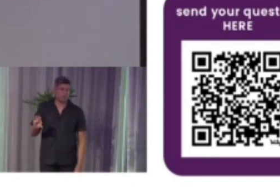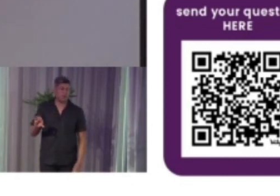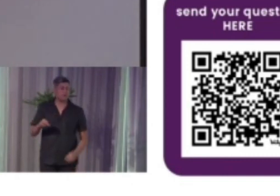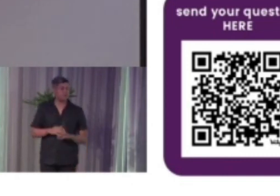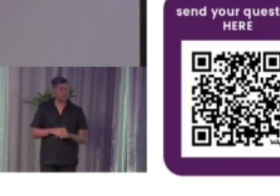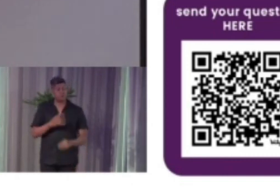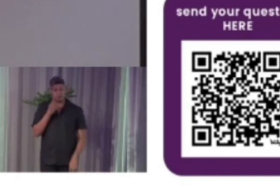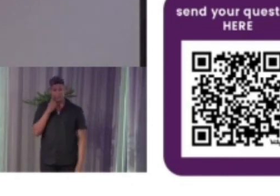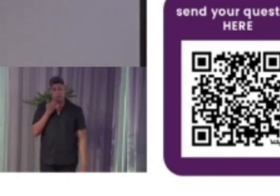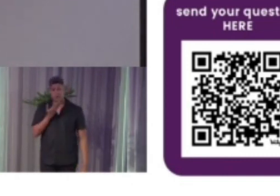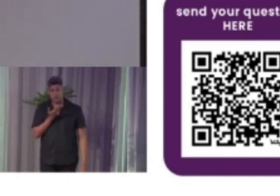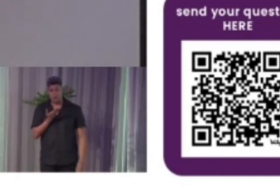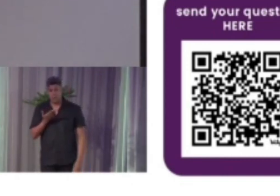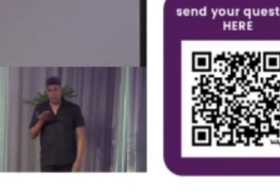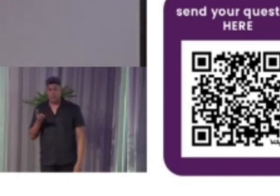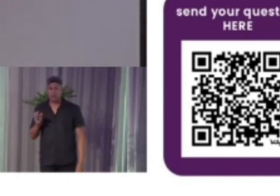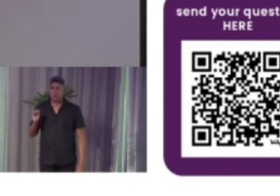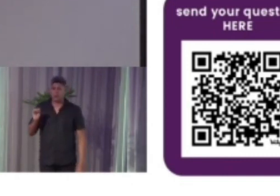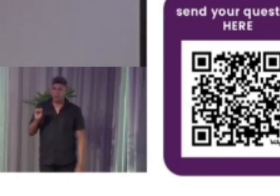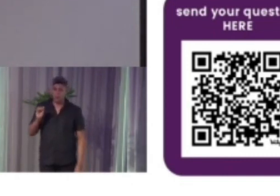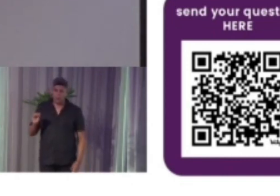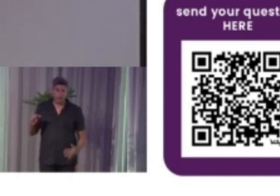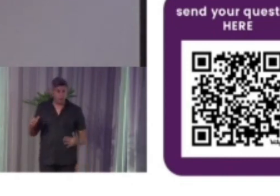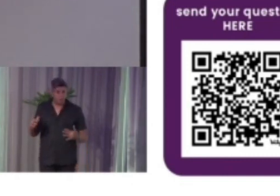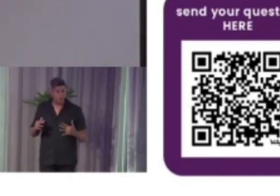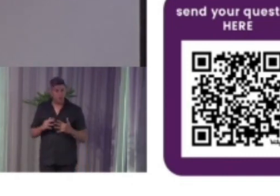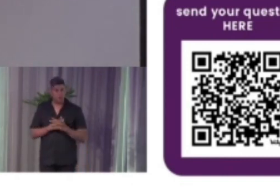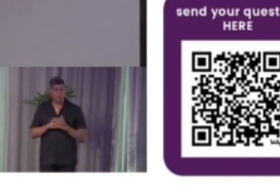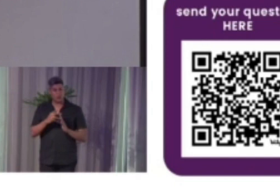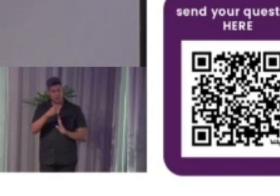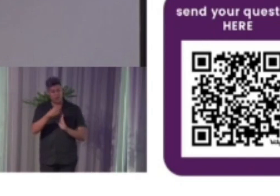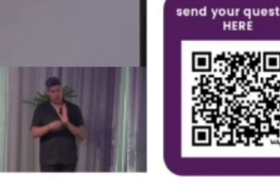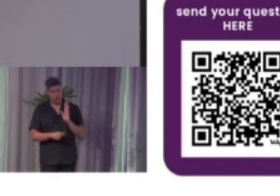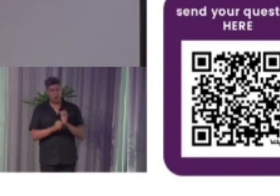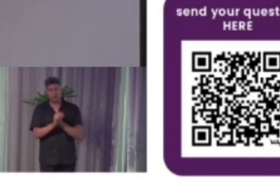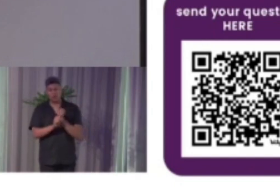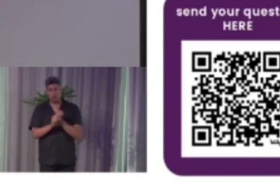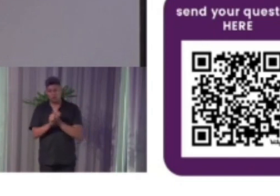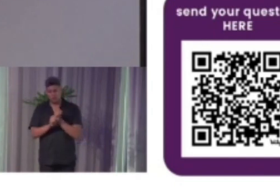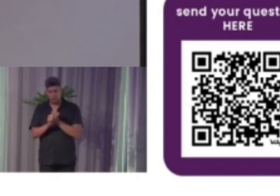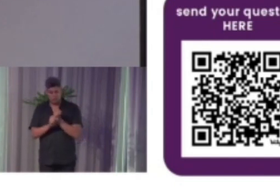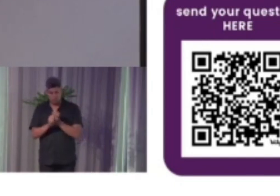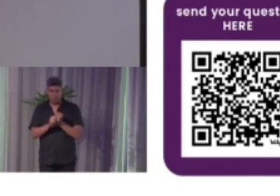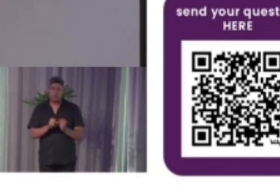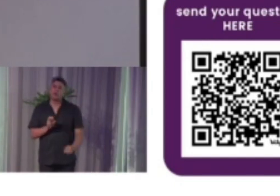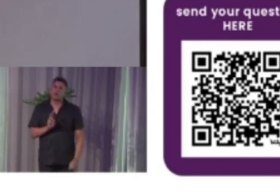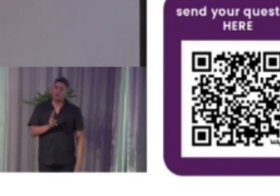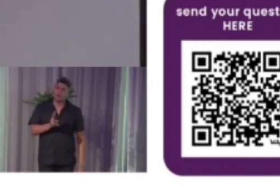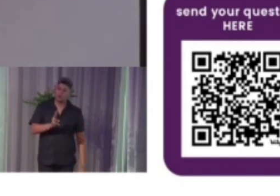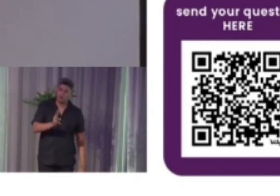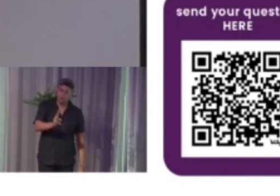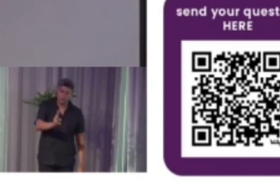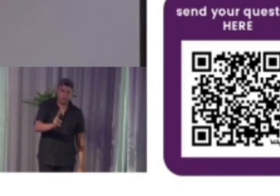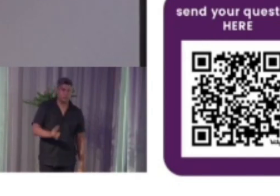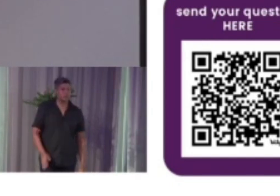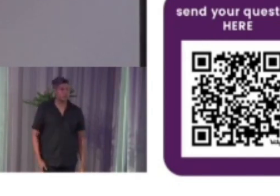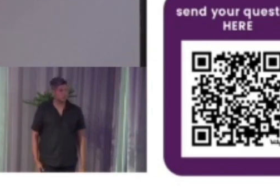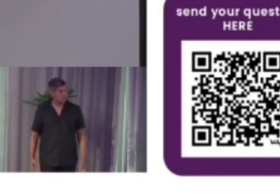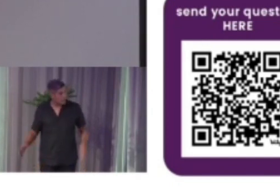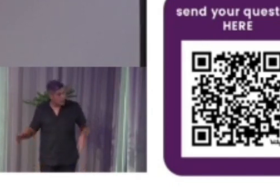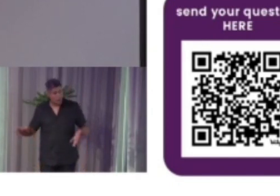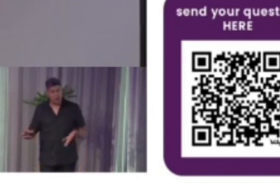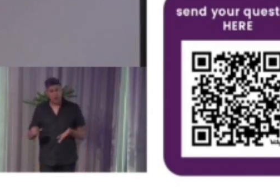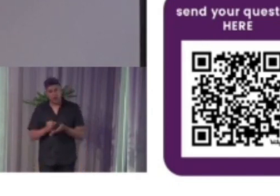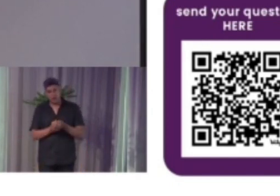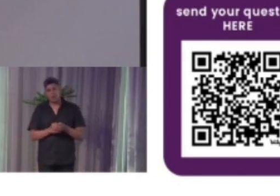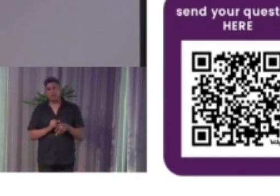Vejam que essas publicações dos relatórios anuais, elas seguem de forma consistente. Esse cadastro dos pacientes